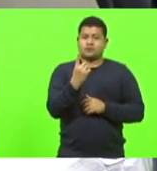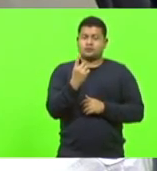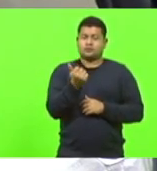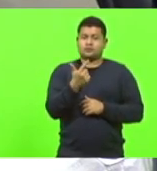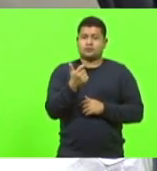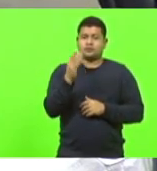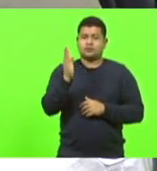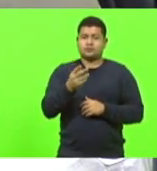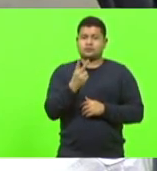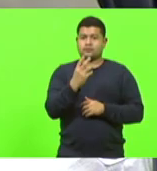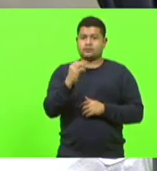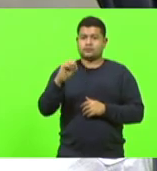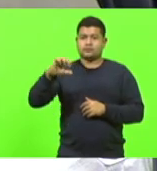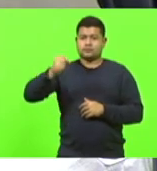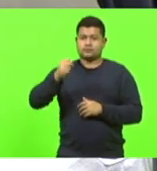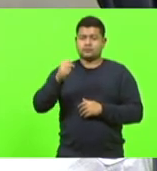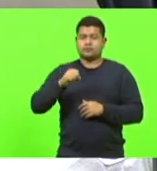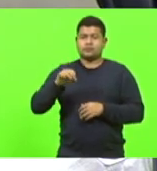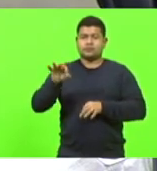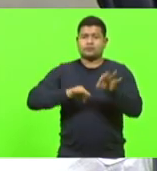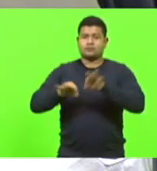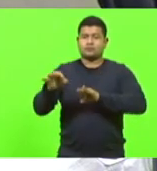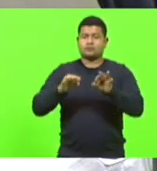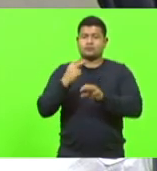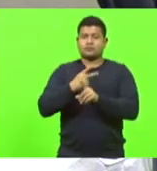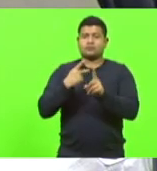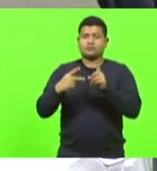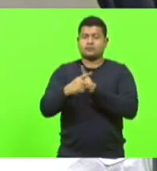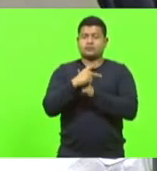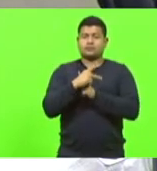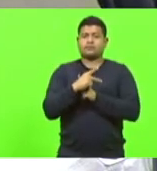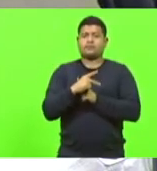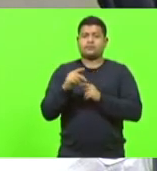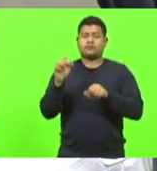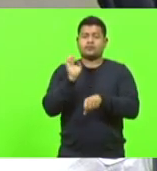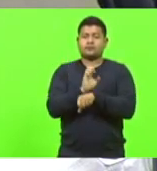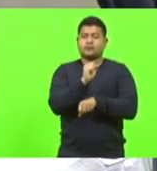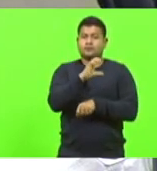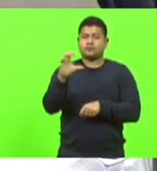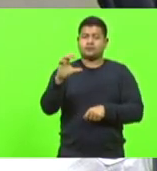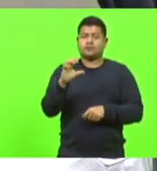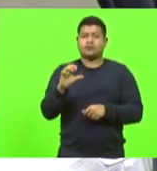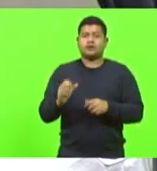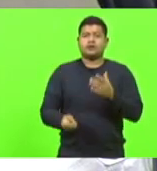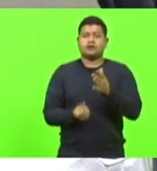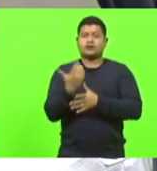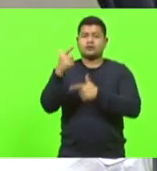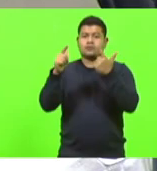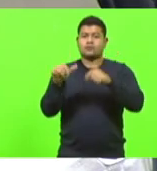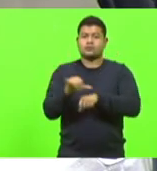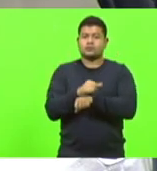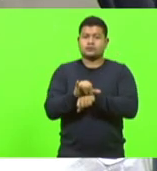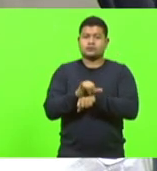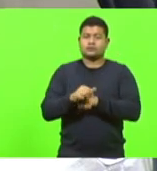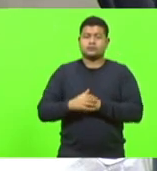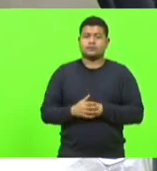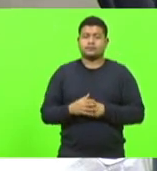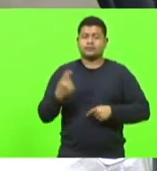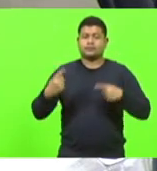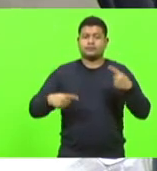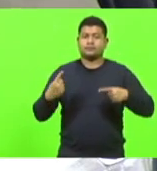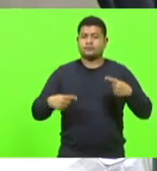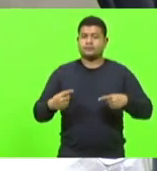dispõe sobre a organização do regime próprio da Previdência servidores do Estado de Santa Catarina e estabelece outras providências em